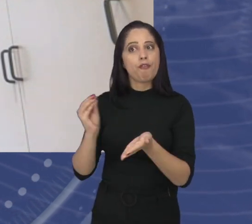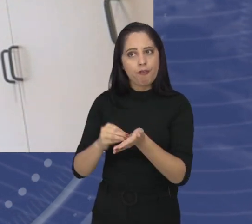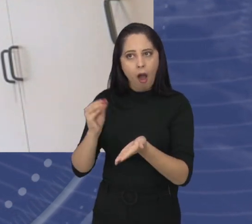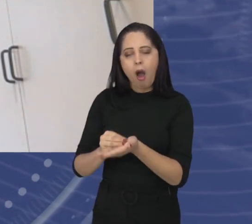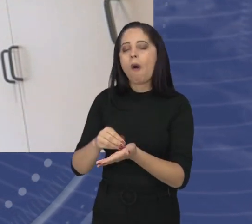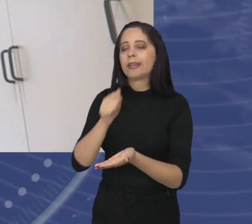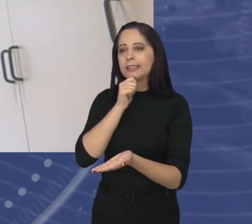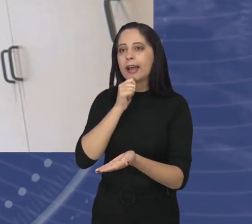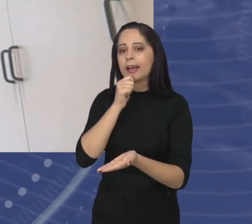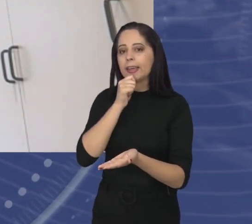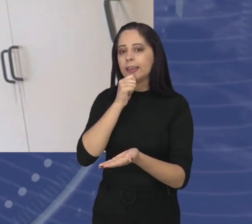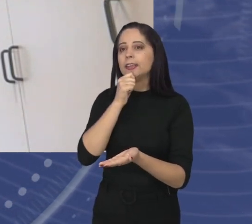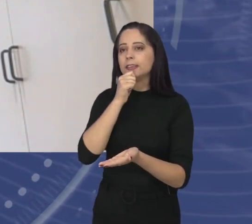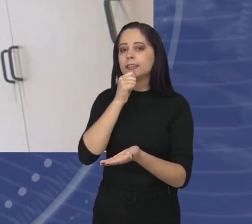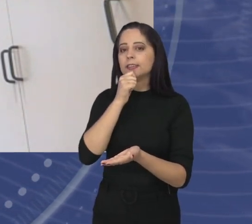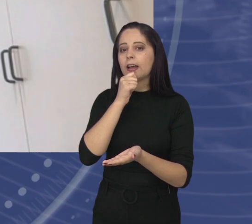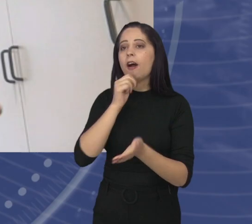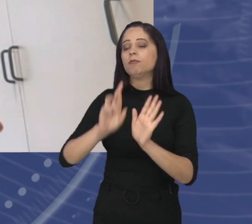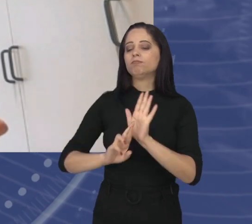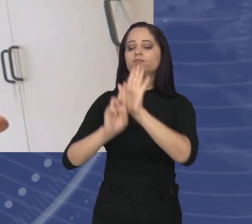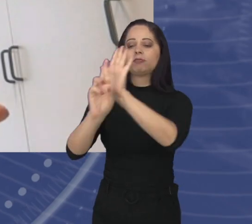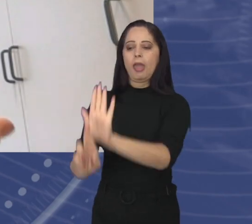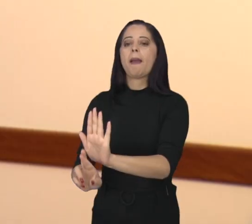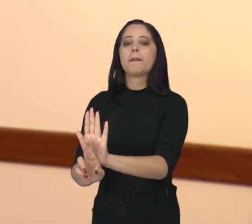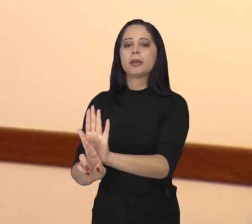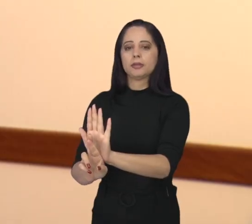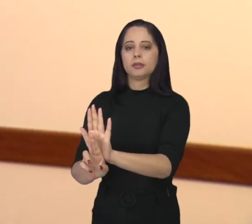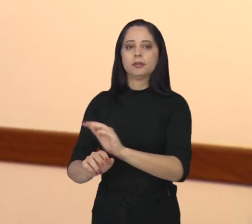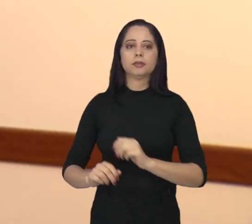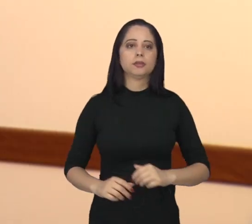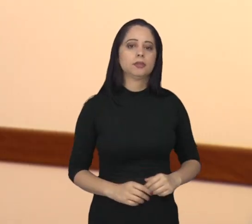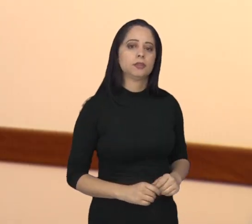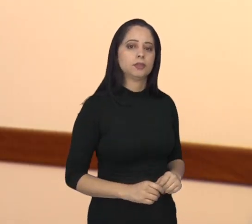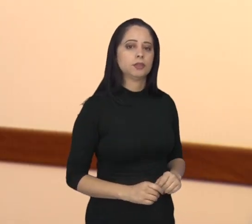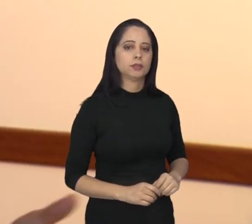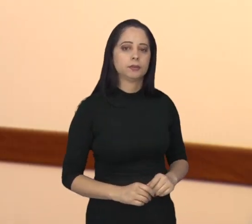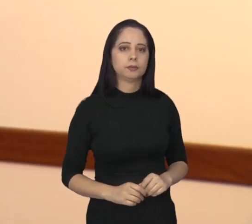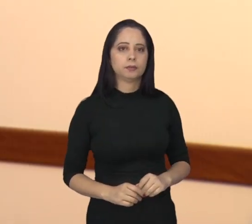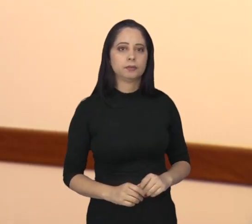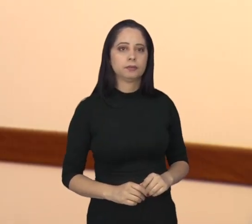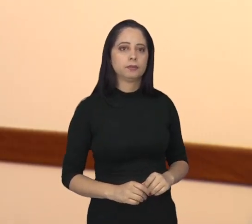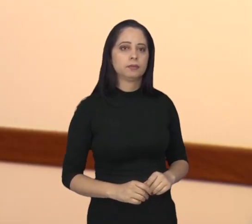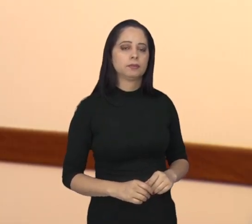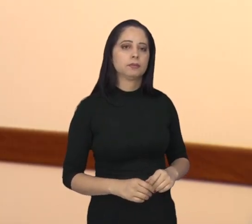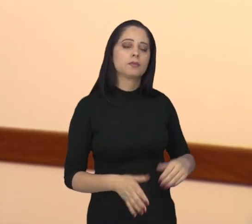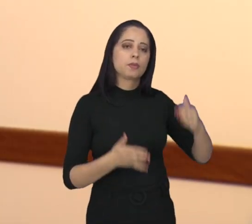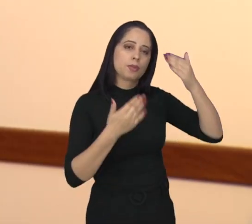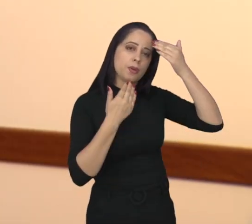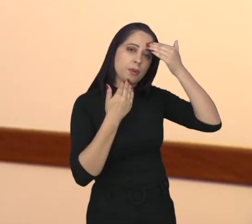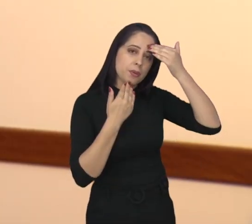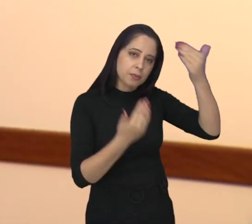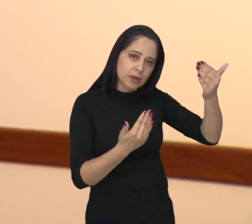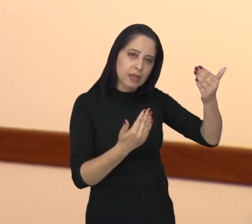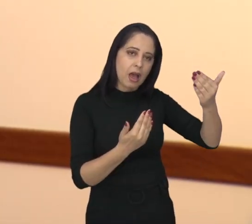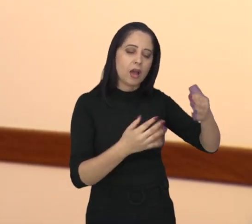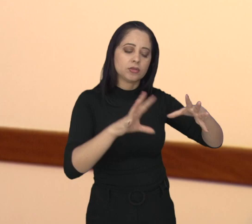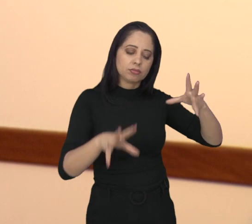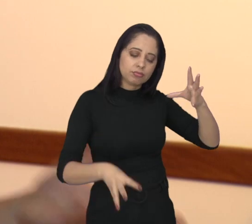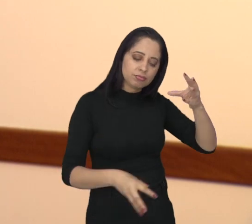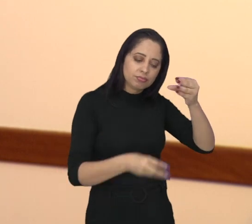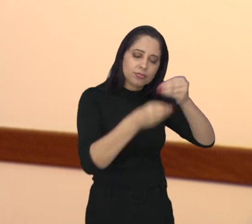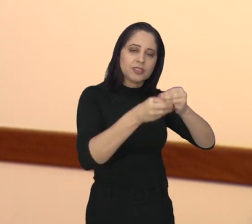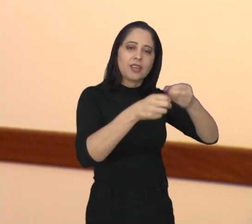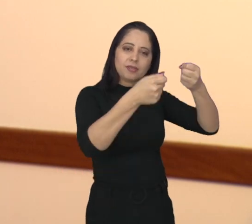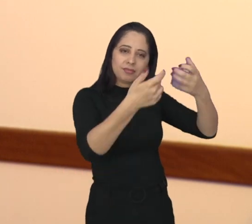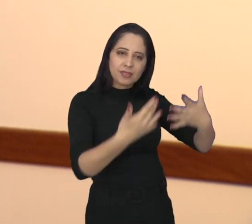falta ainda um sentido de cidadania maior para cobrar. Ângela, gostaria de te agradecer mais uma vez por contribuir com a sua